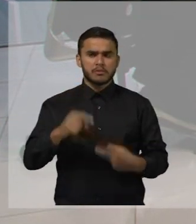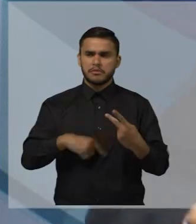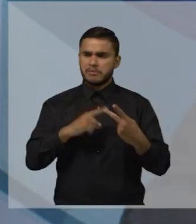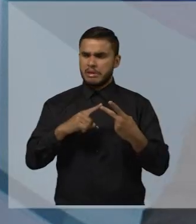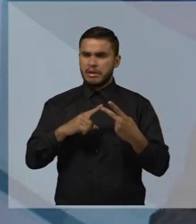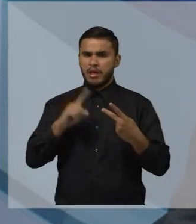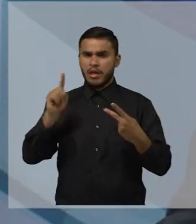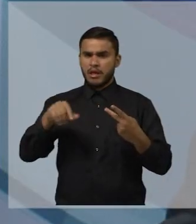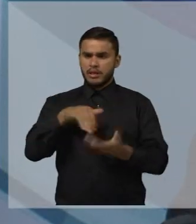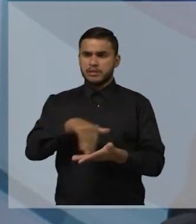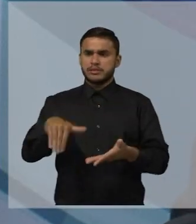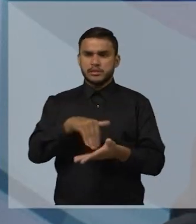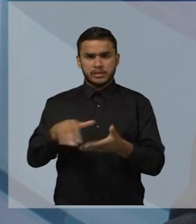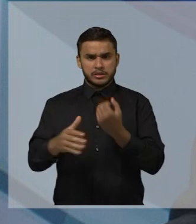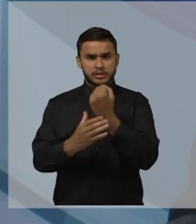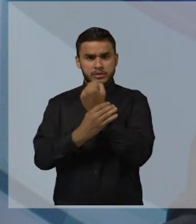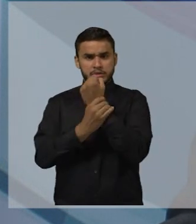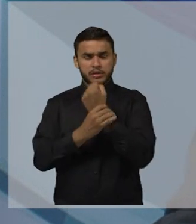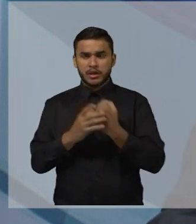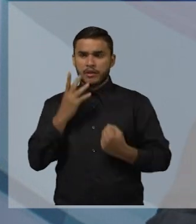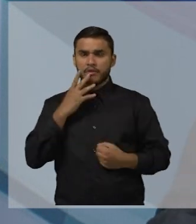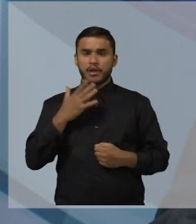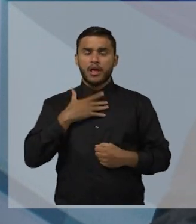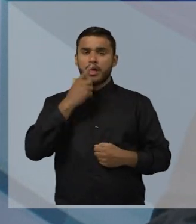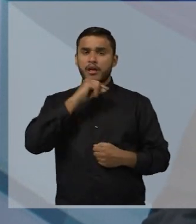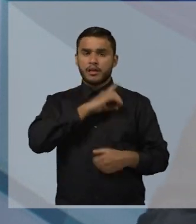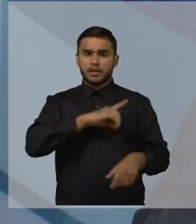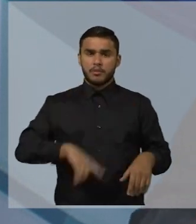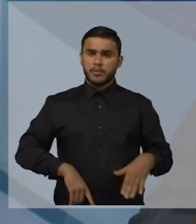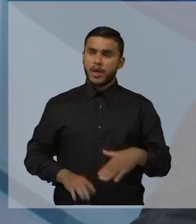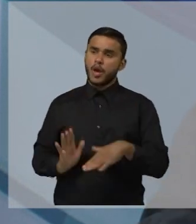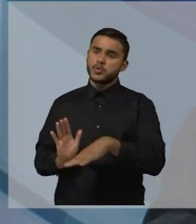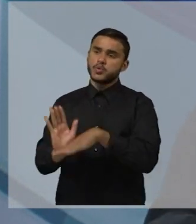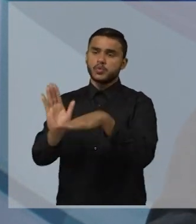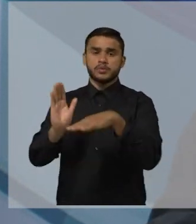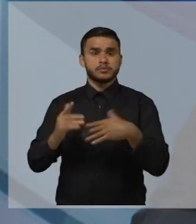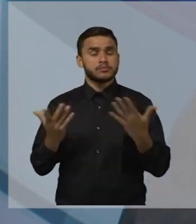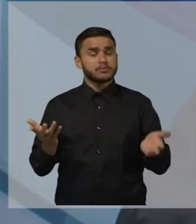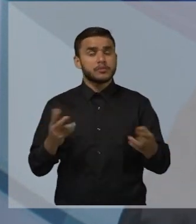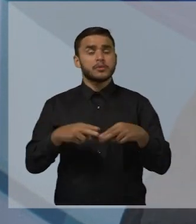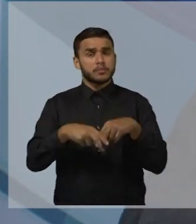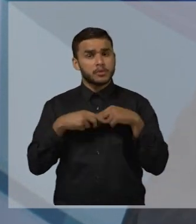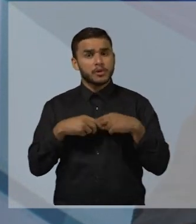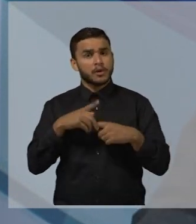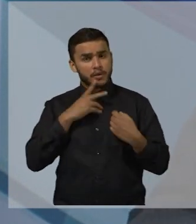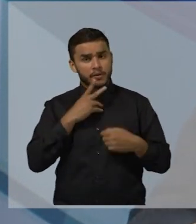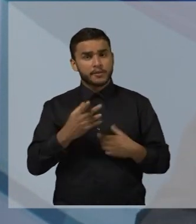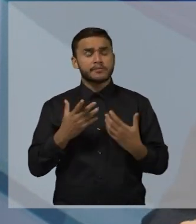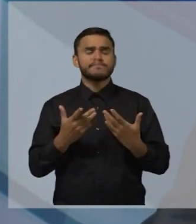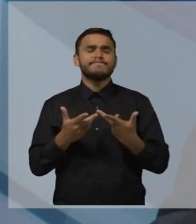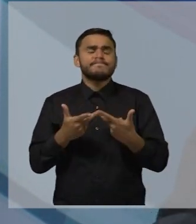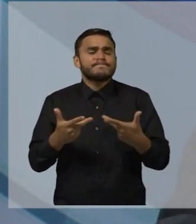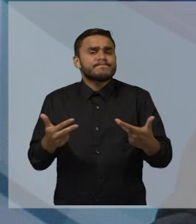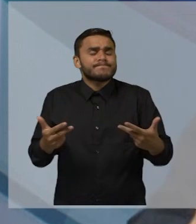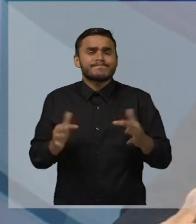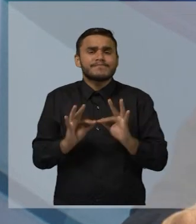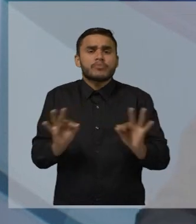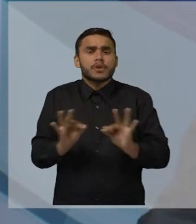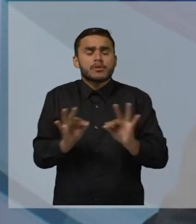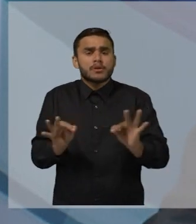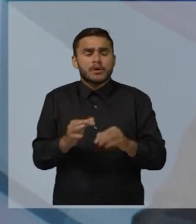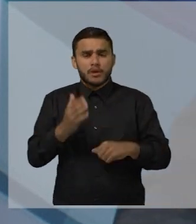cargos relevantes na Secretaria de Segurança. Isso contribuiu para uma fragilidade,